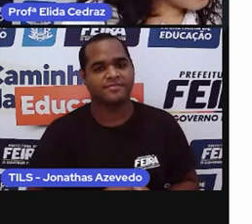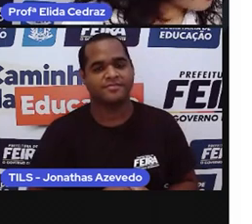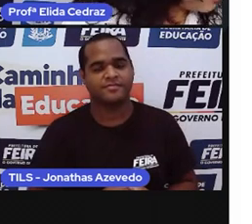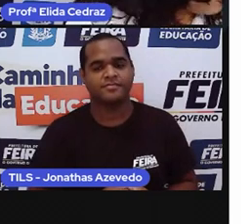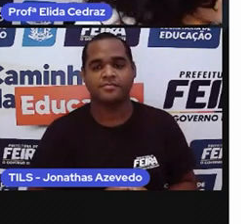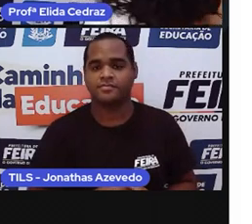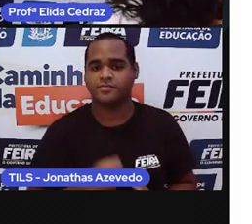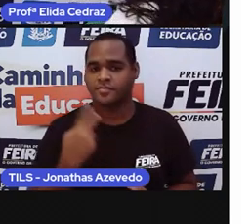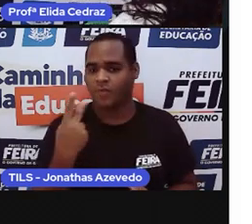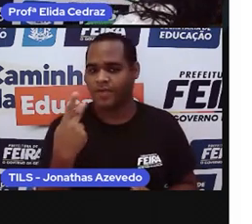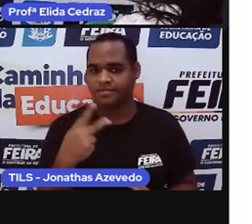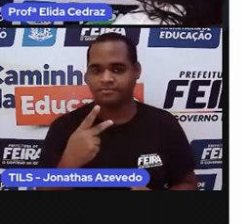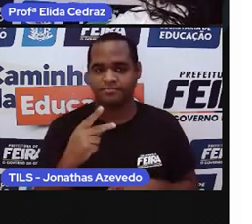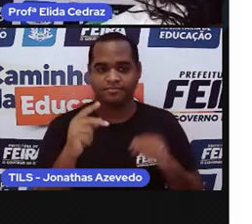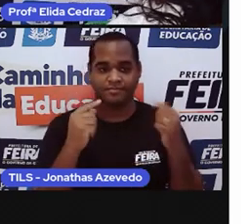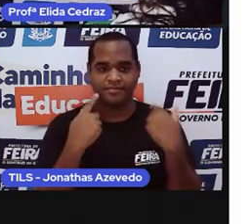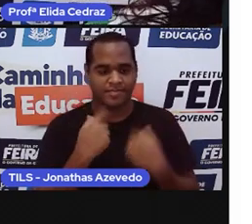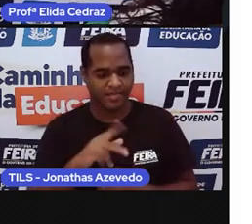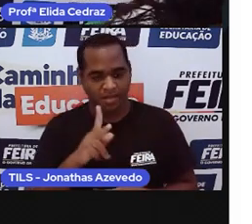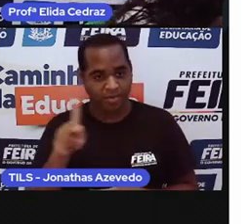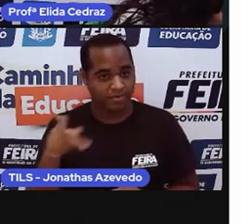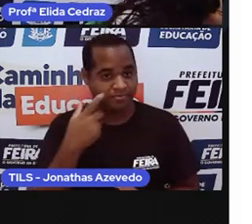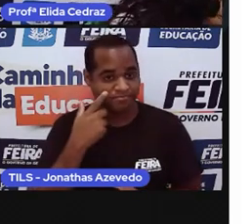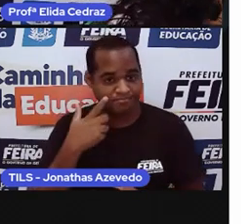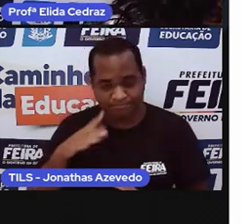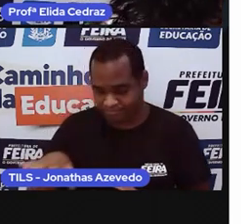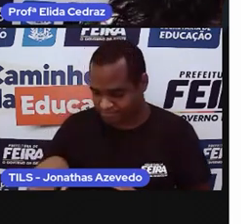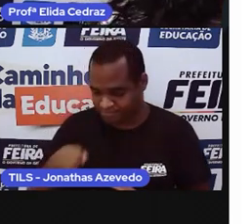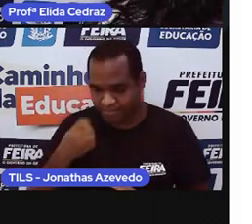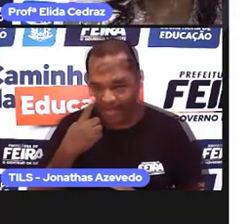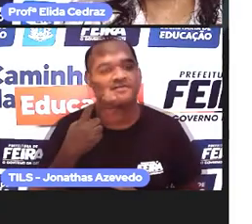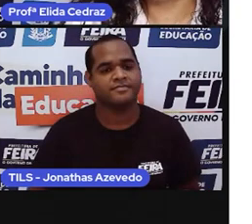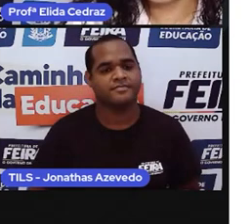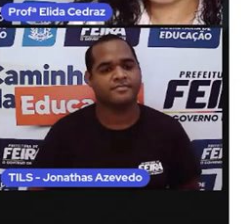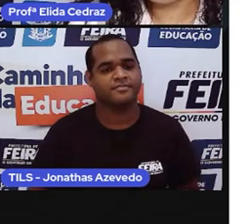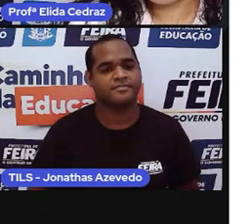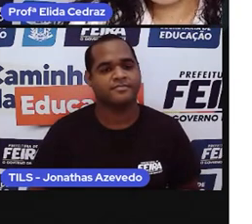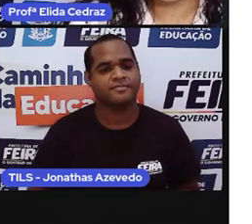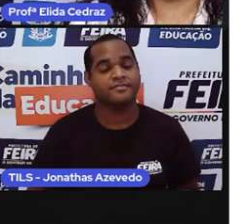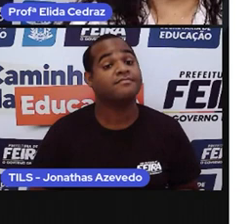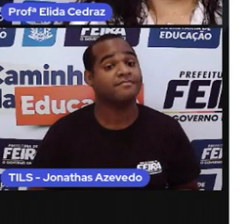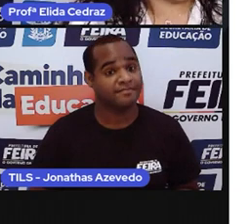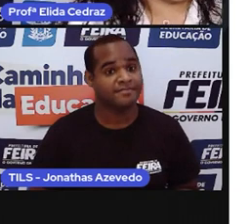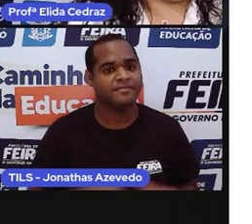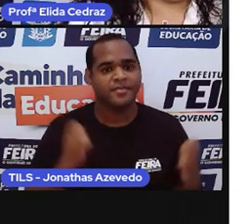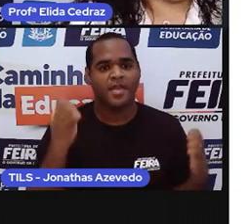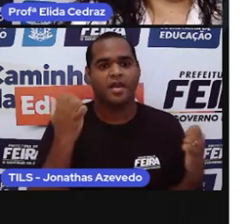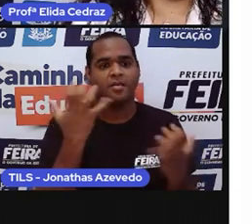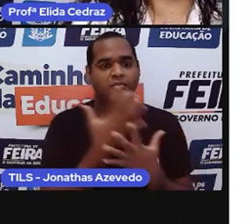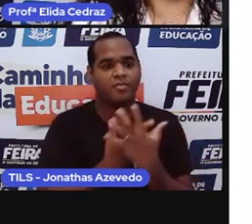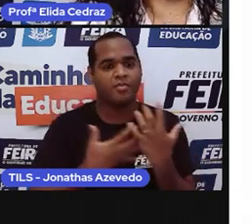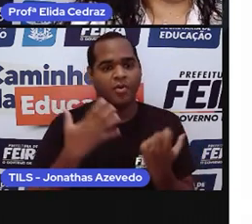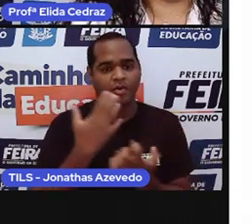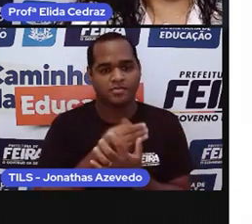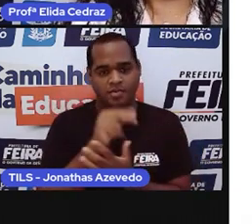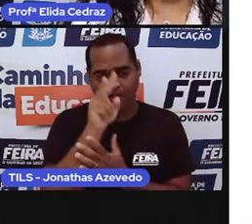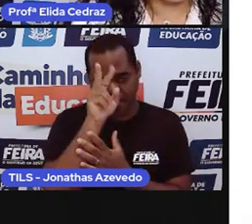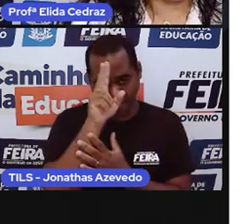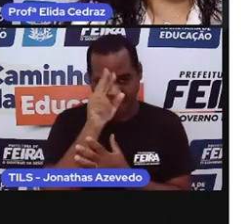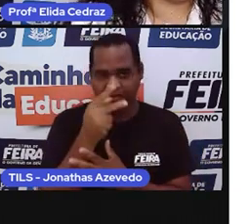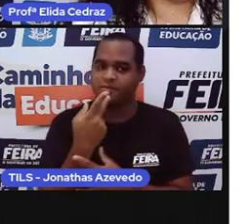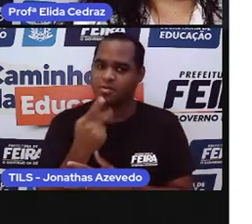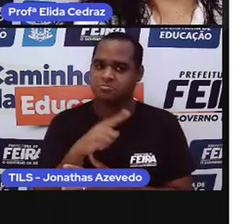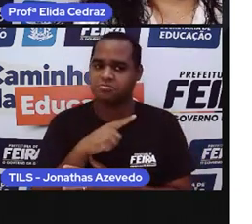Aí, nessa atividade, deixa para pegar aqui uma coisa para mostrar para vocês. Tem a música que a barata diz que tem.